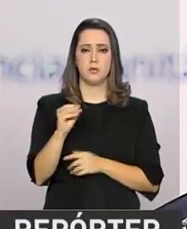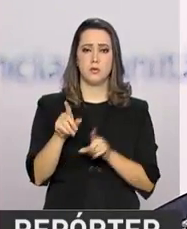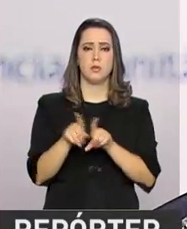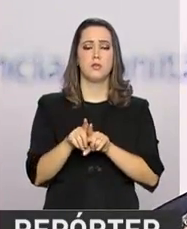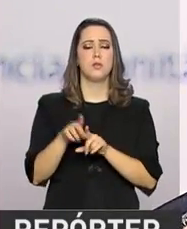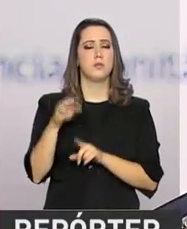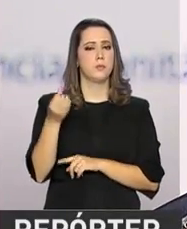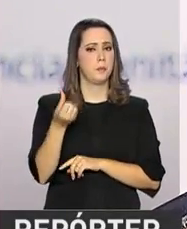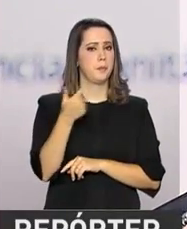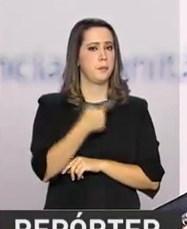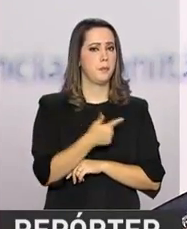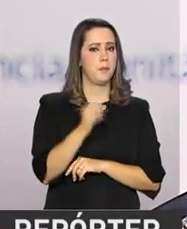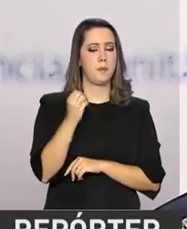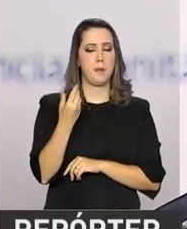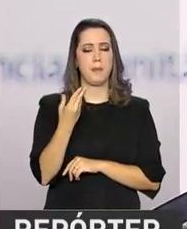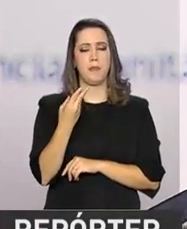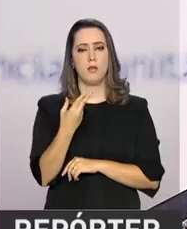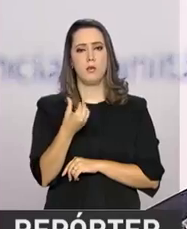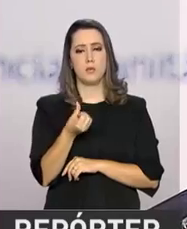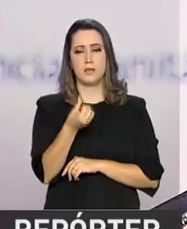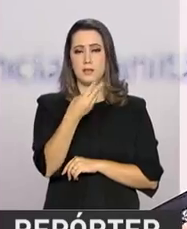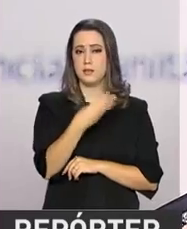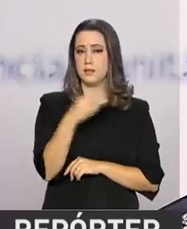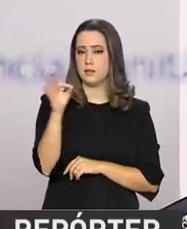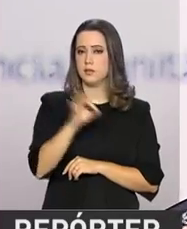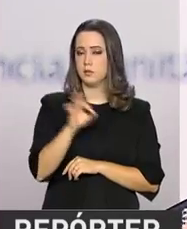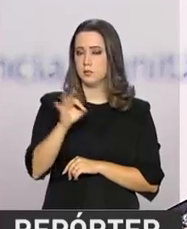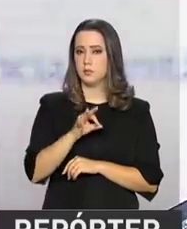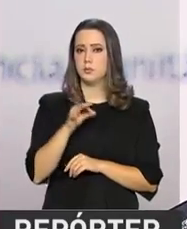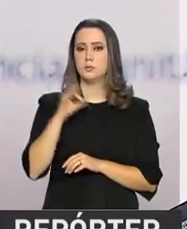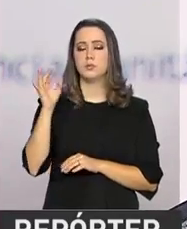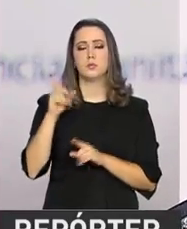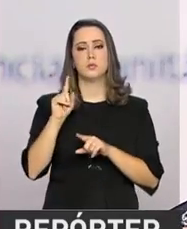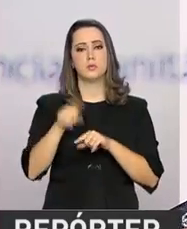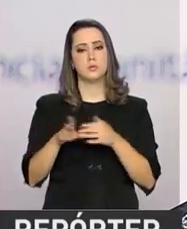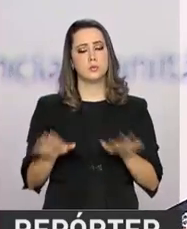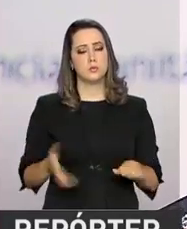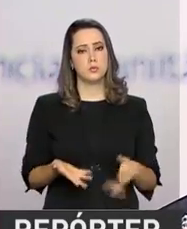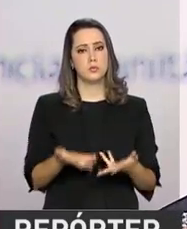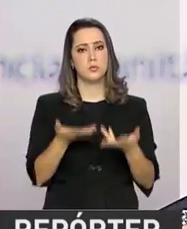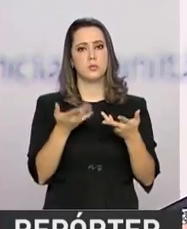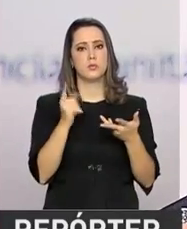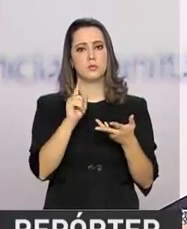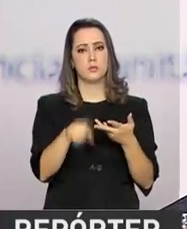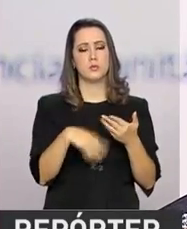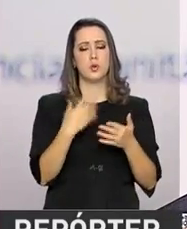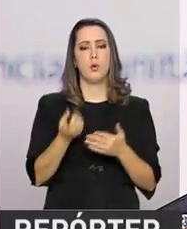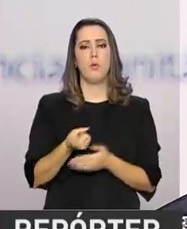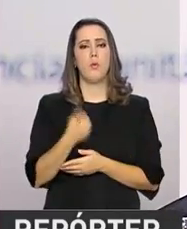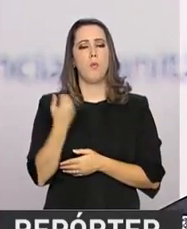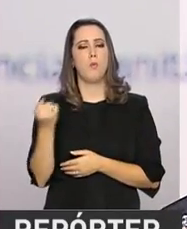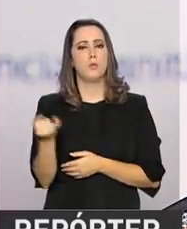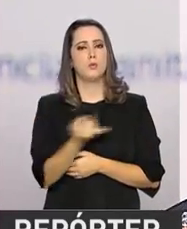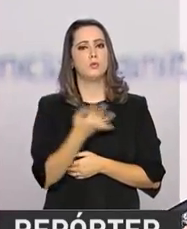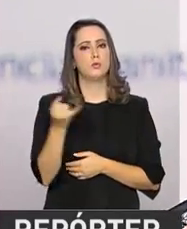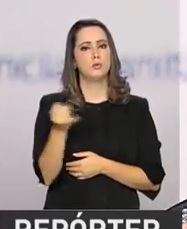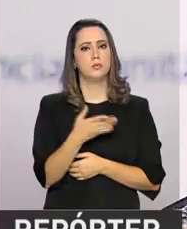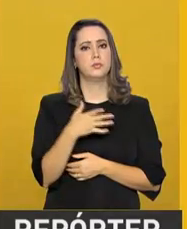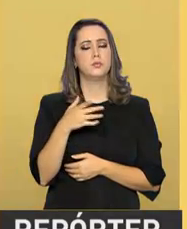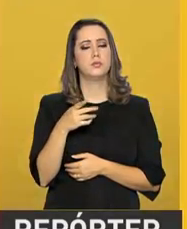torno de 62 63 por cento do mercado brasileiro quando se fala em termos de volume é de quantidade de unidades